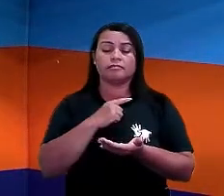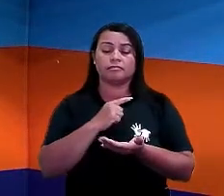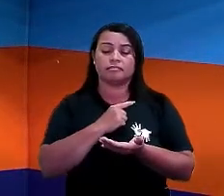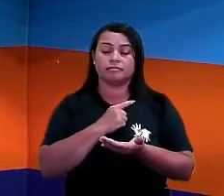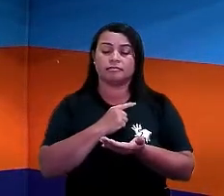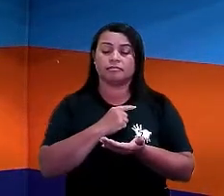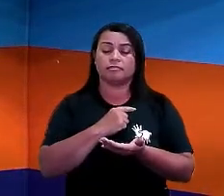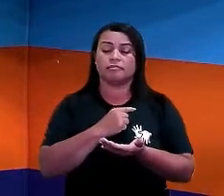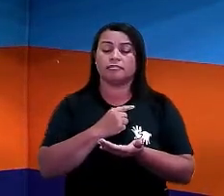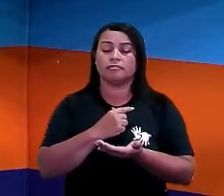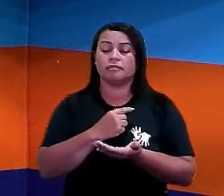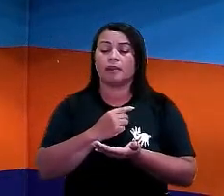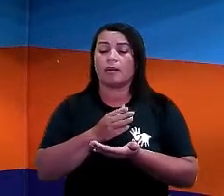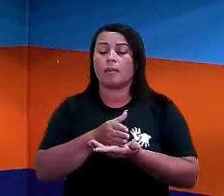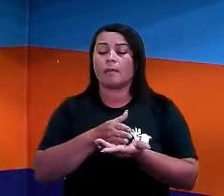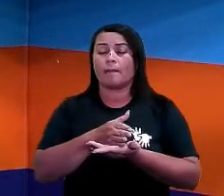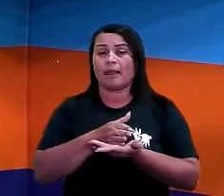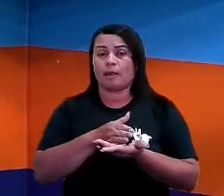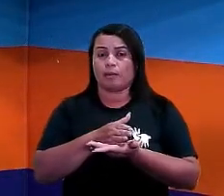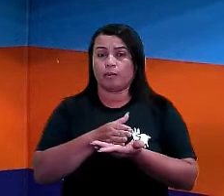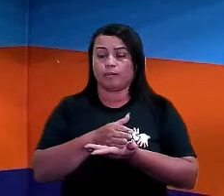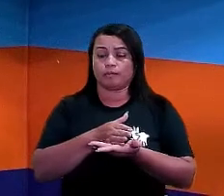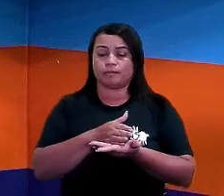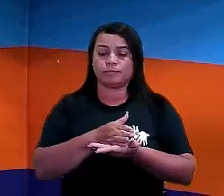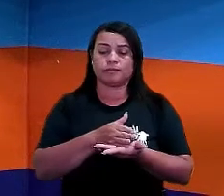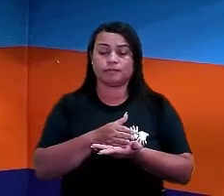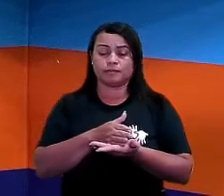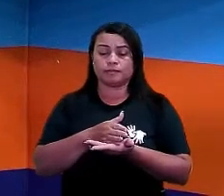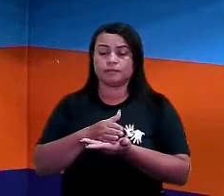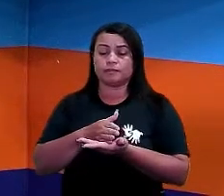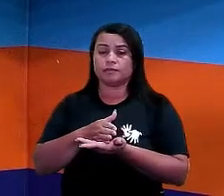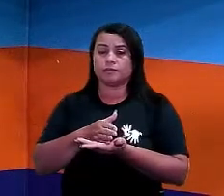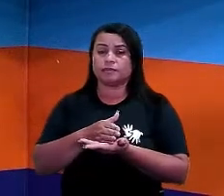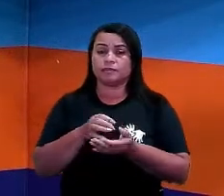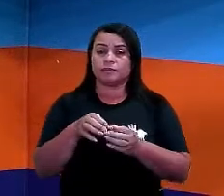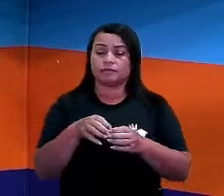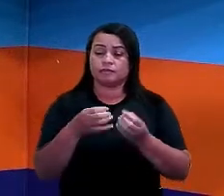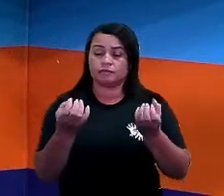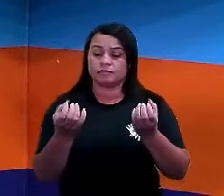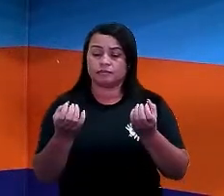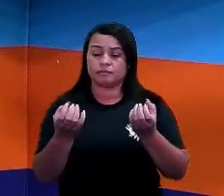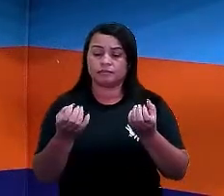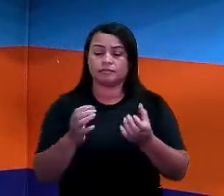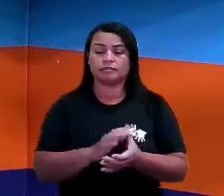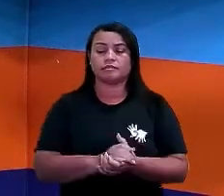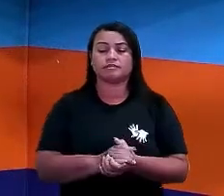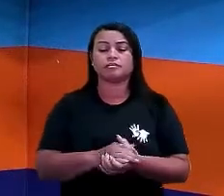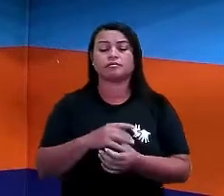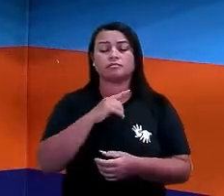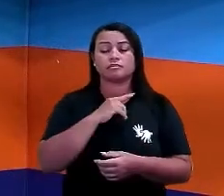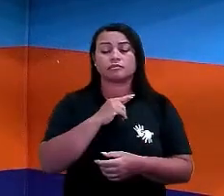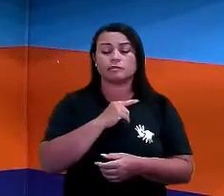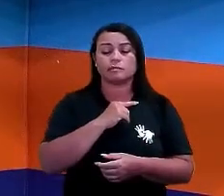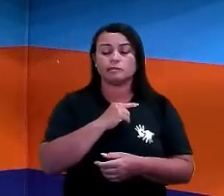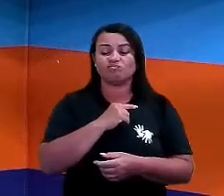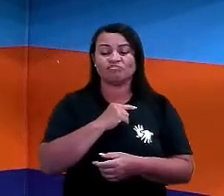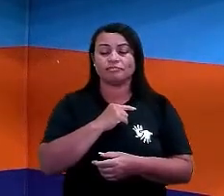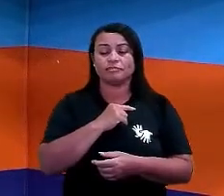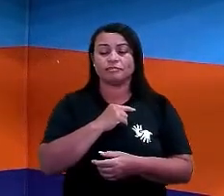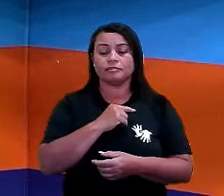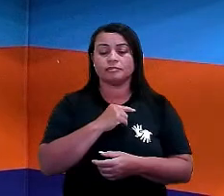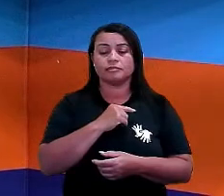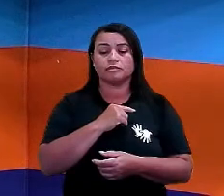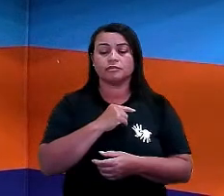tenho um meio da maçã e outro meio, ó. Um meio da maçã e o outro meio. Aqui eu peguei um inteiro da